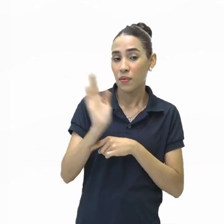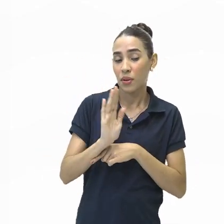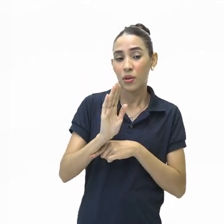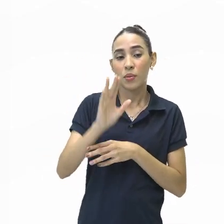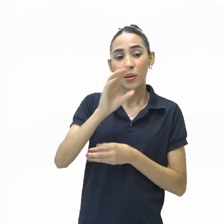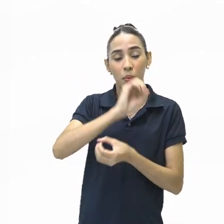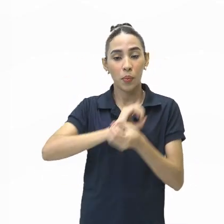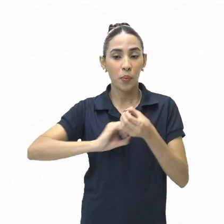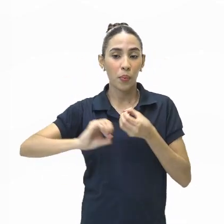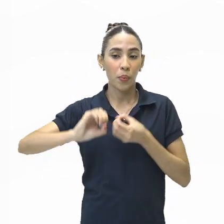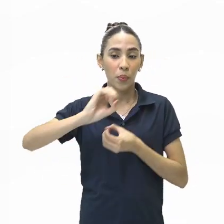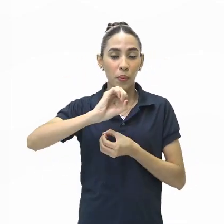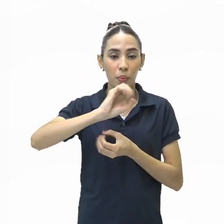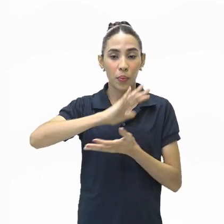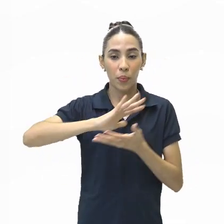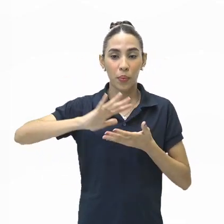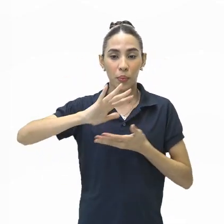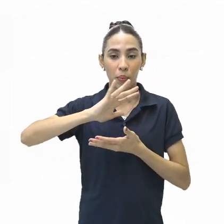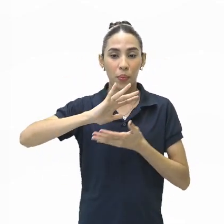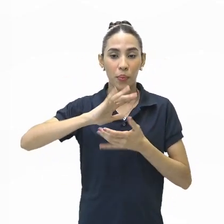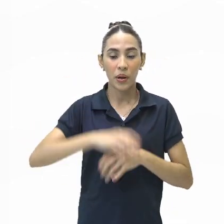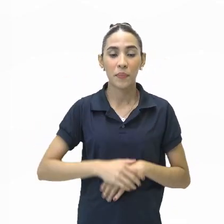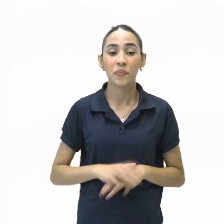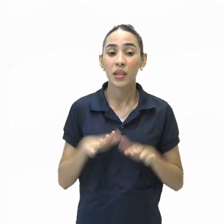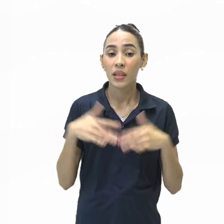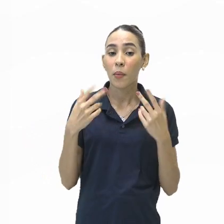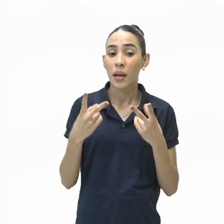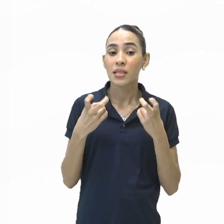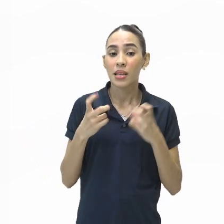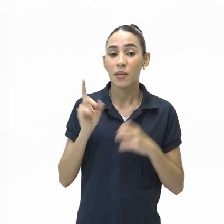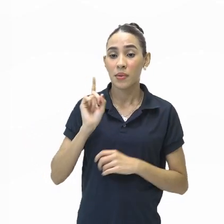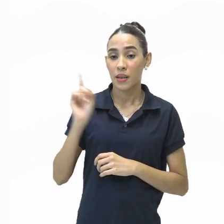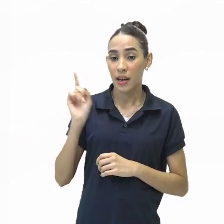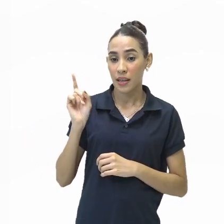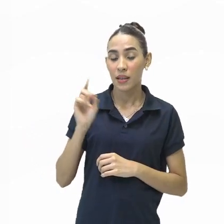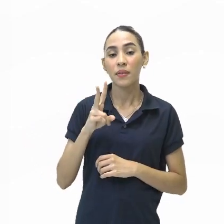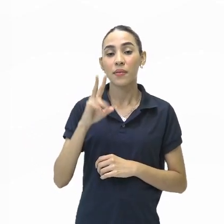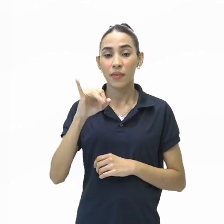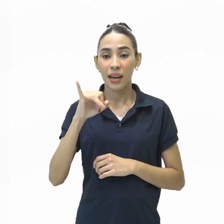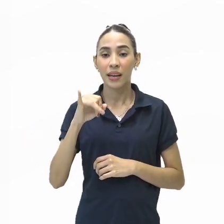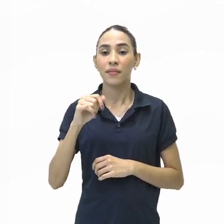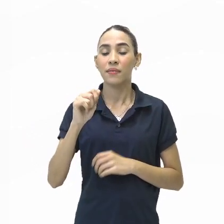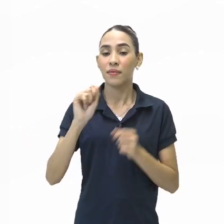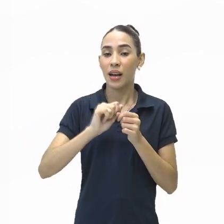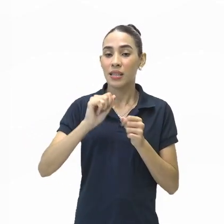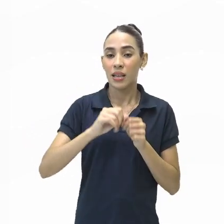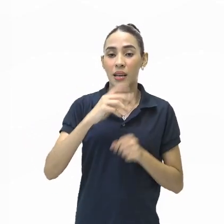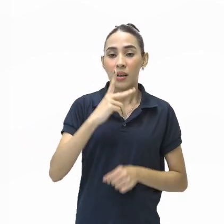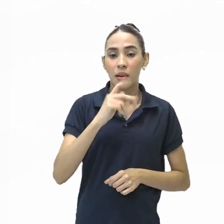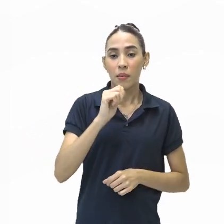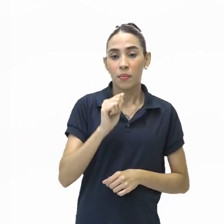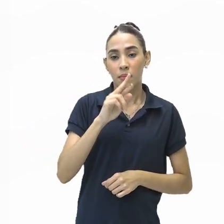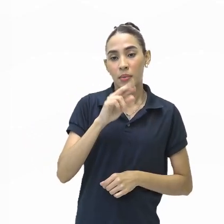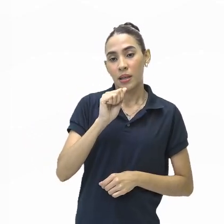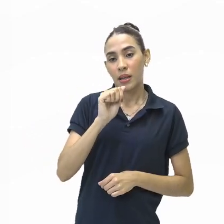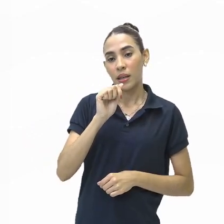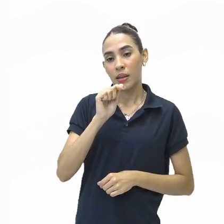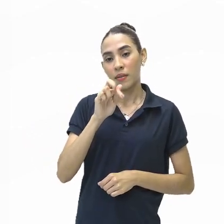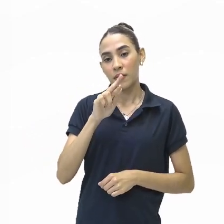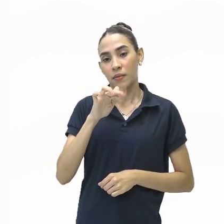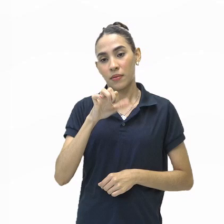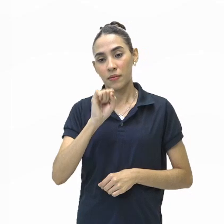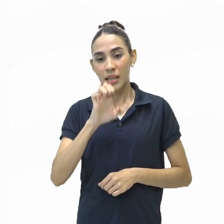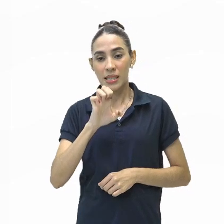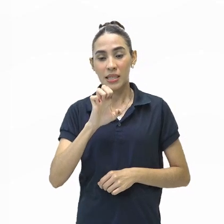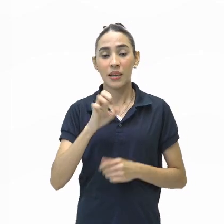filme no espaço. Então, vejam aqui que ele faz uma paráfrase citando a fala do